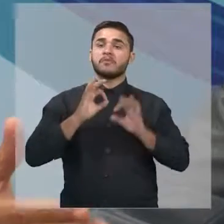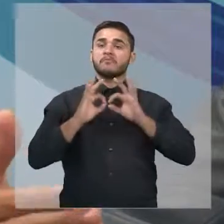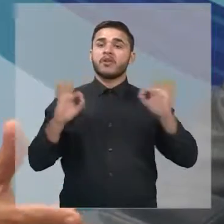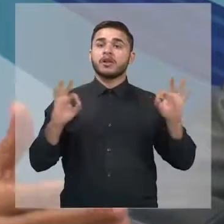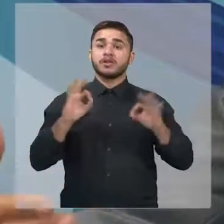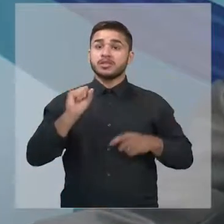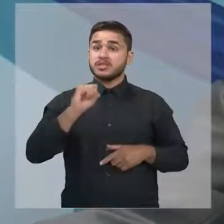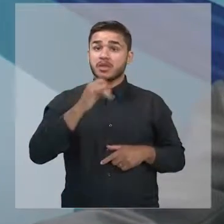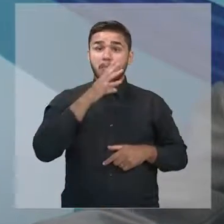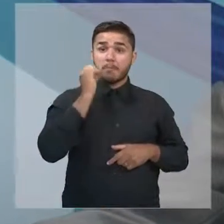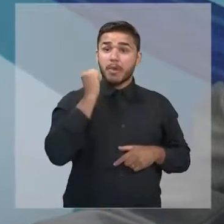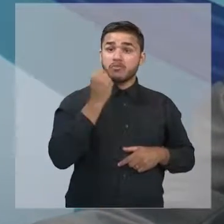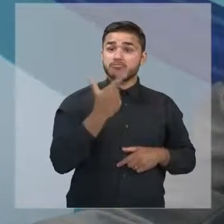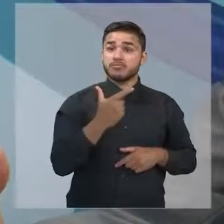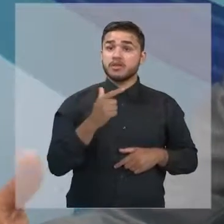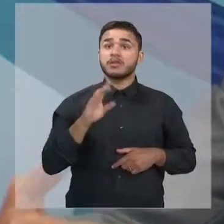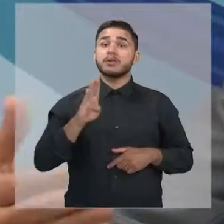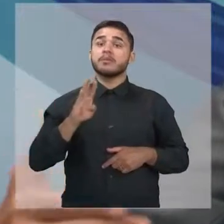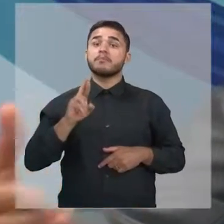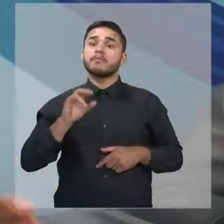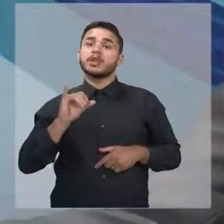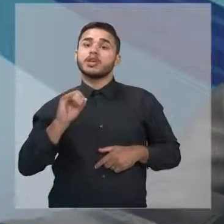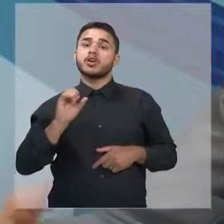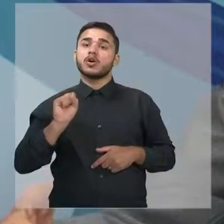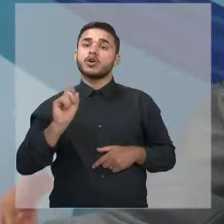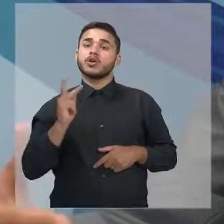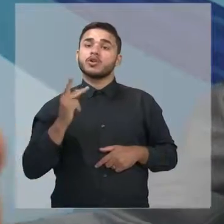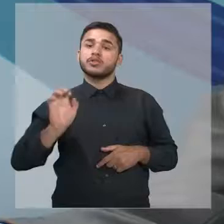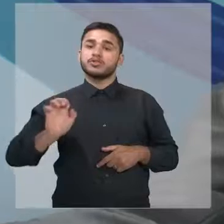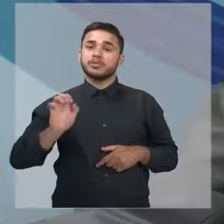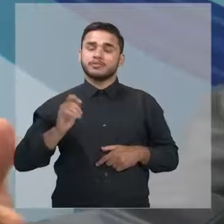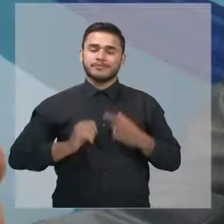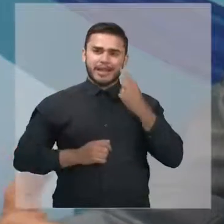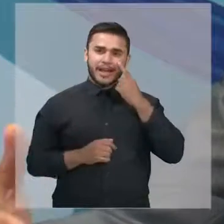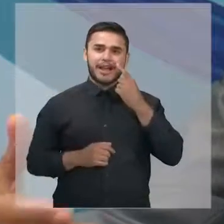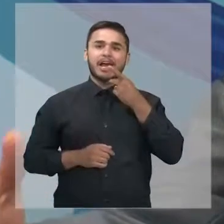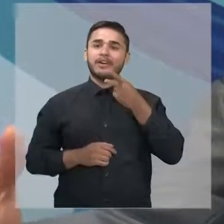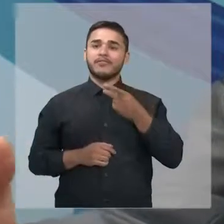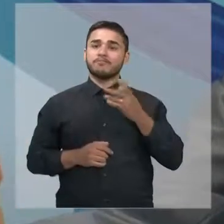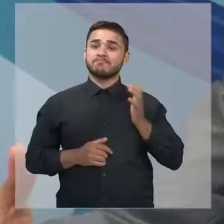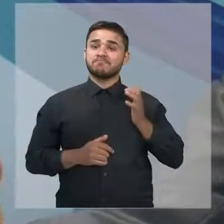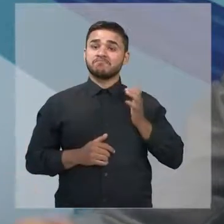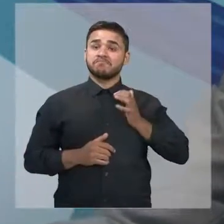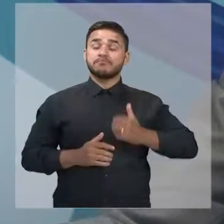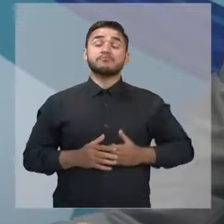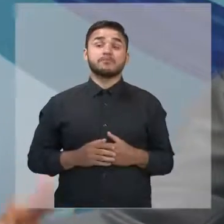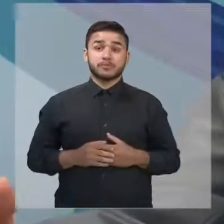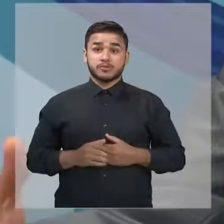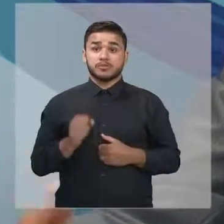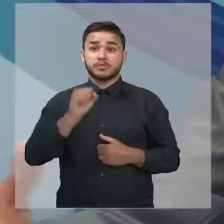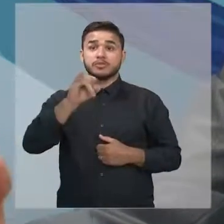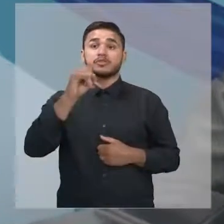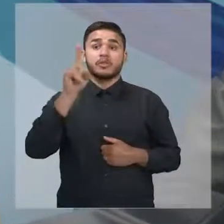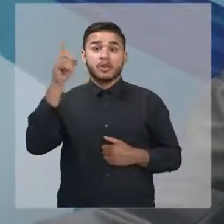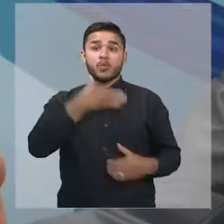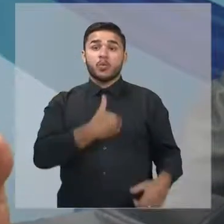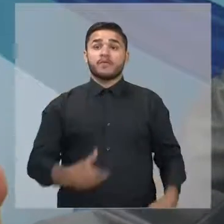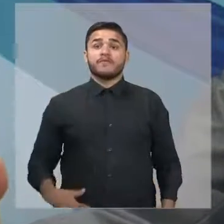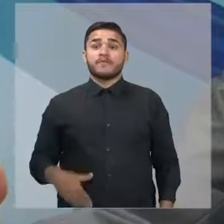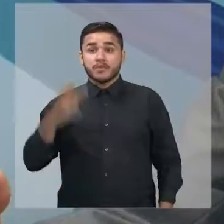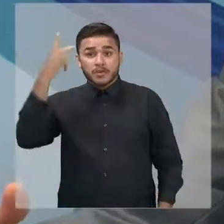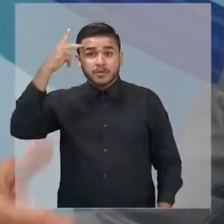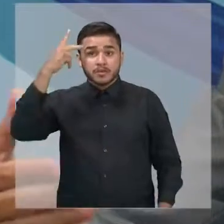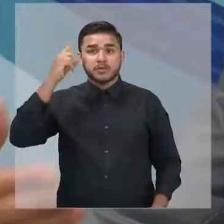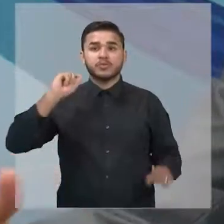estação de televisão aberta os penduricalhos que ele recebia, auxílio paletó, ele disse, não, mas eu tenho que receber auxílio